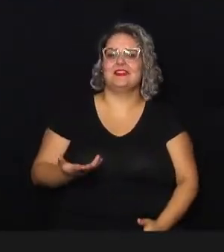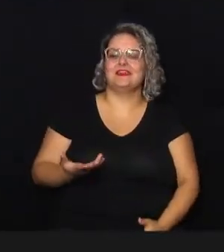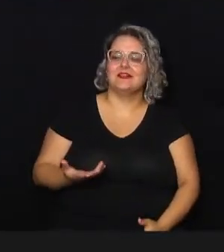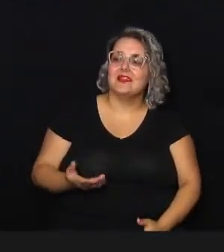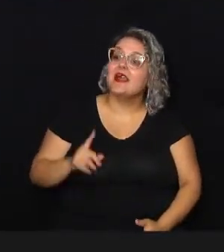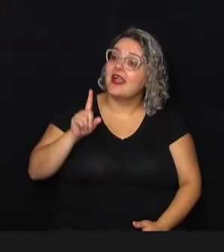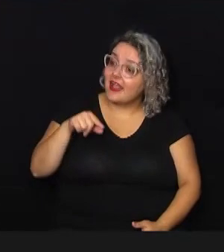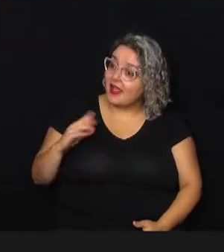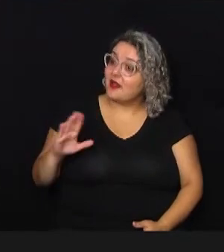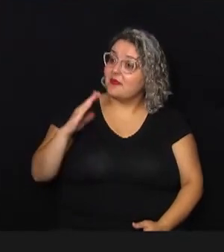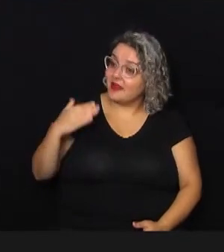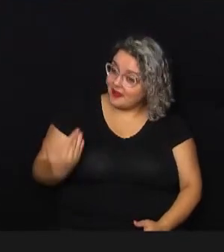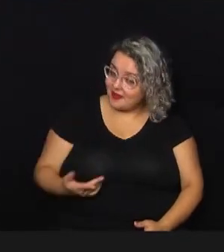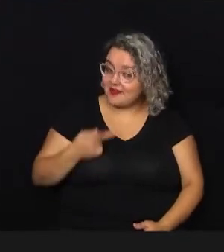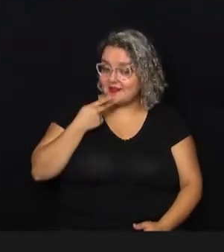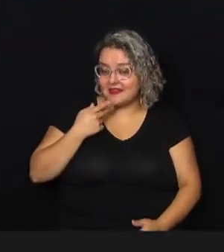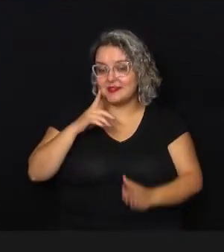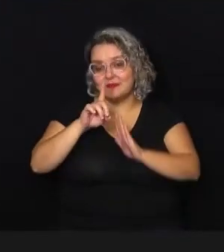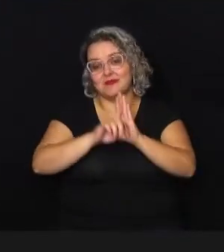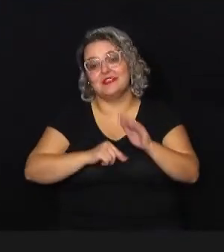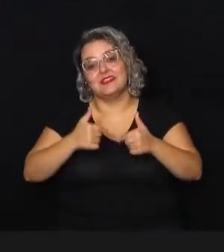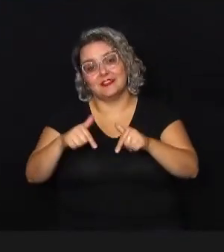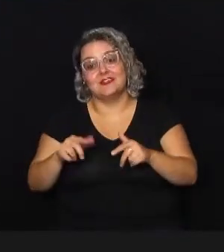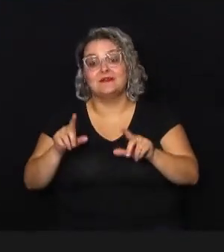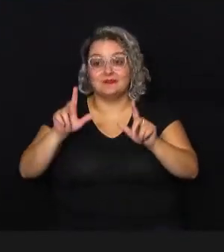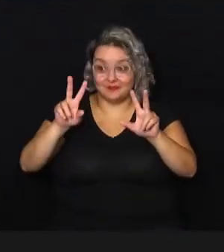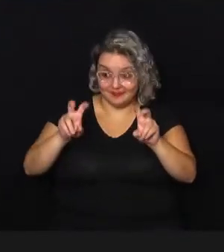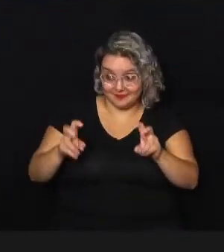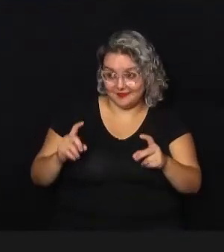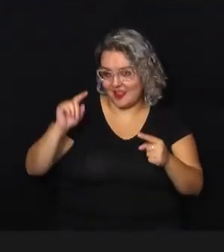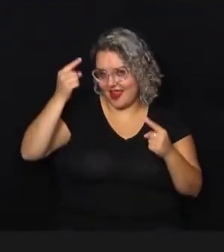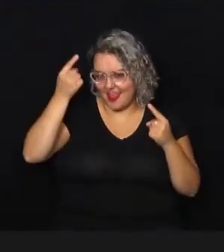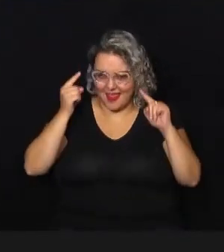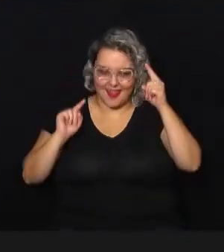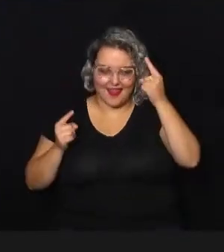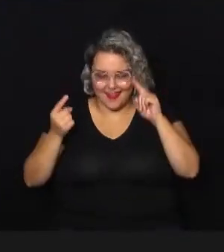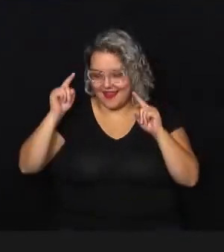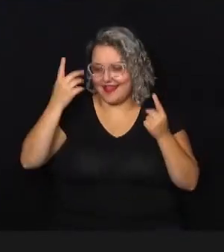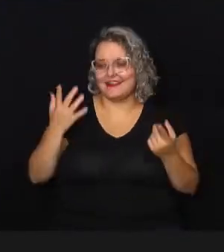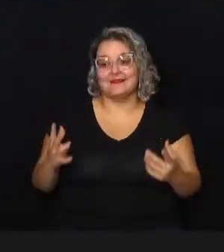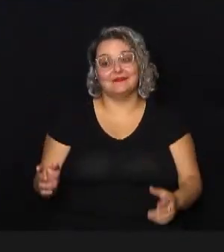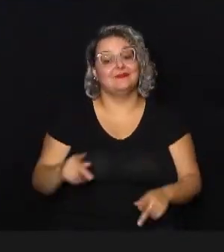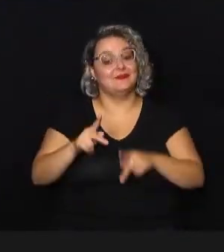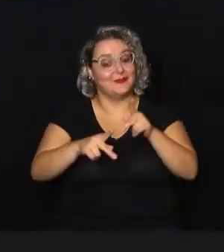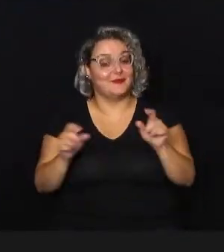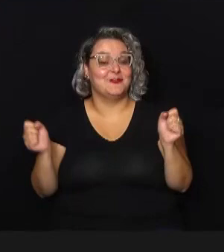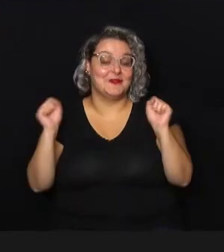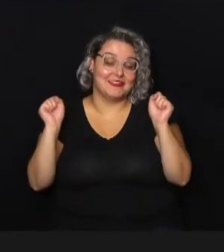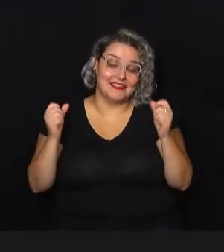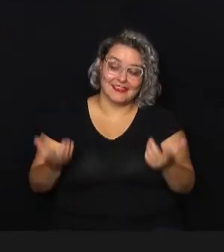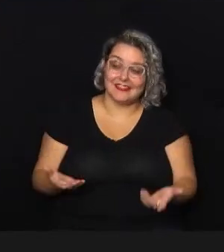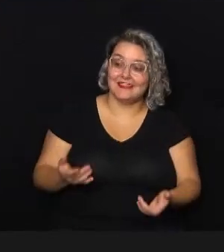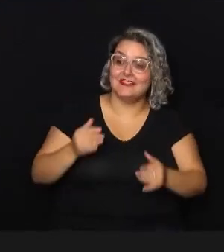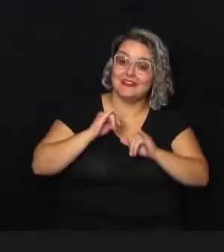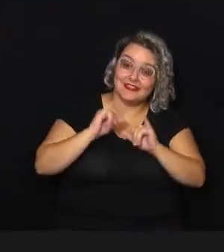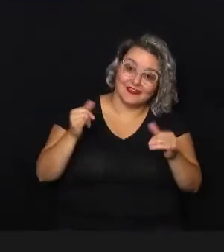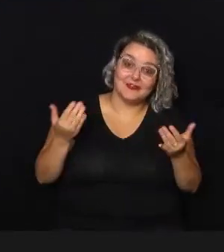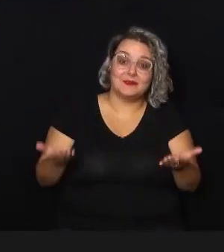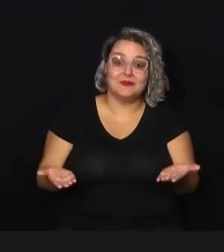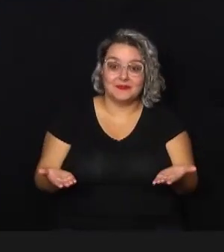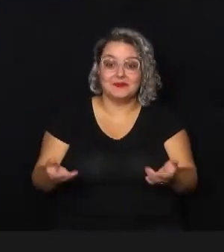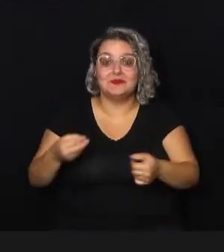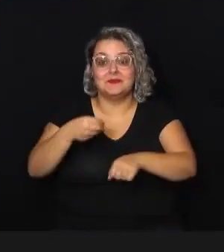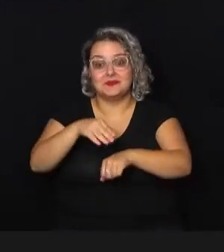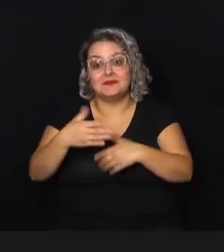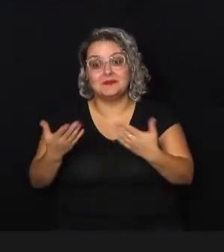sobre direito do trabalho, né? Ainda mais sobre um tema que envolve carnaval, que o nosso povo gosta tanto. E o que eu deixo aqui de dica